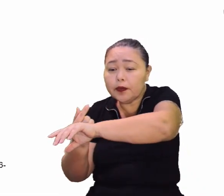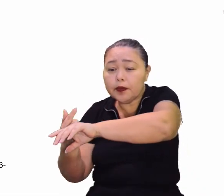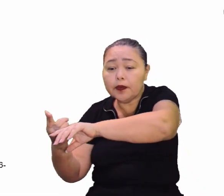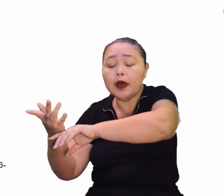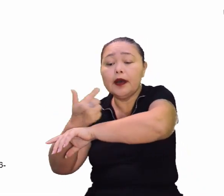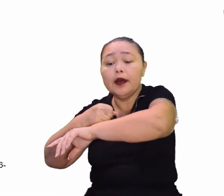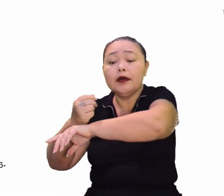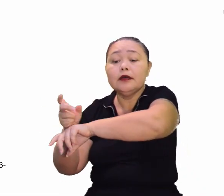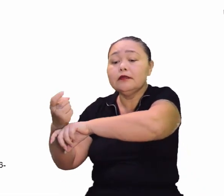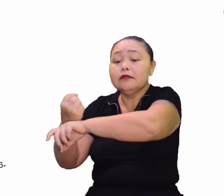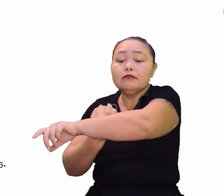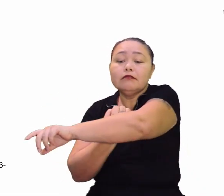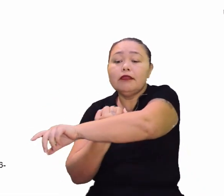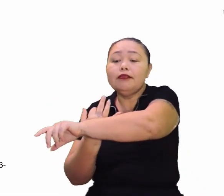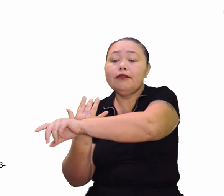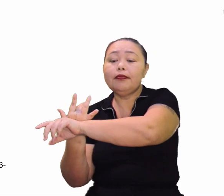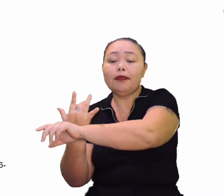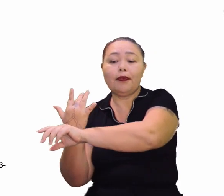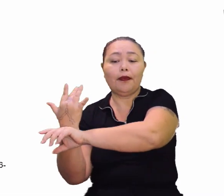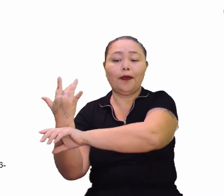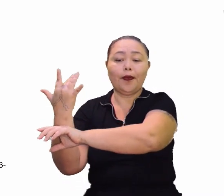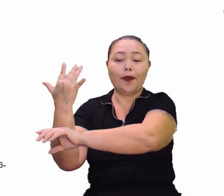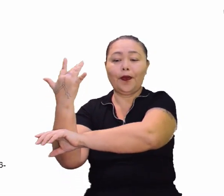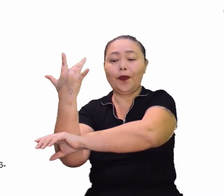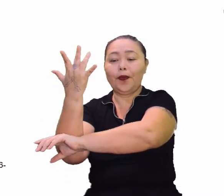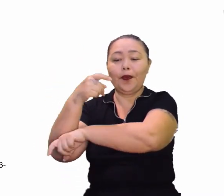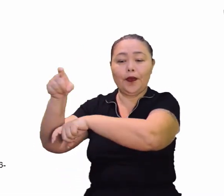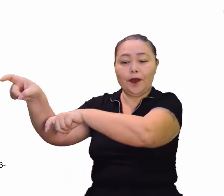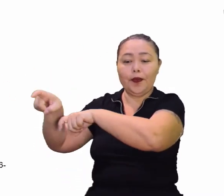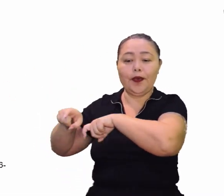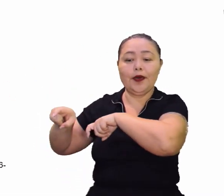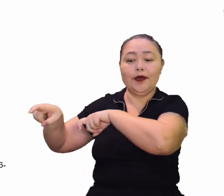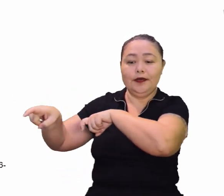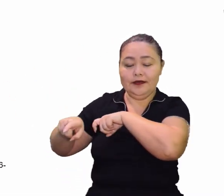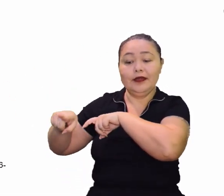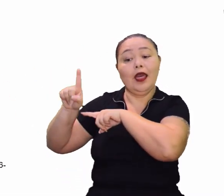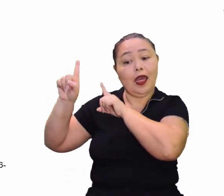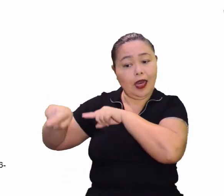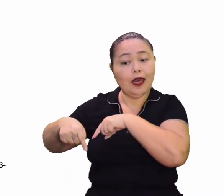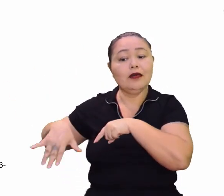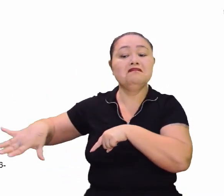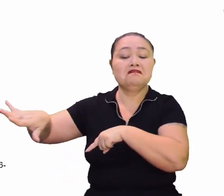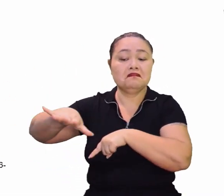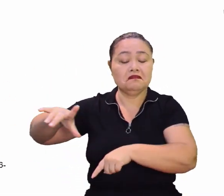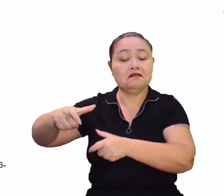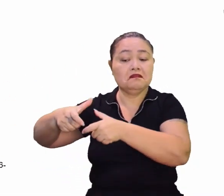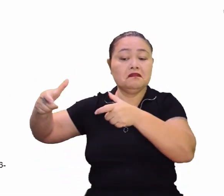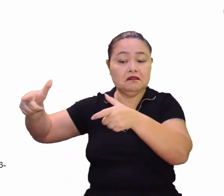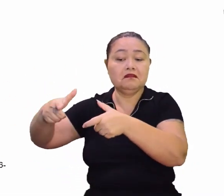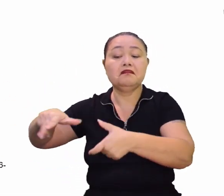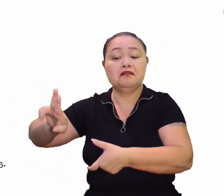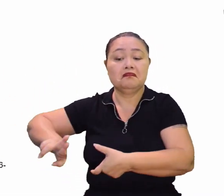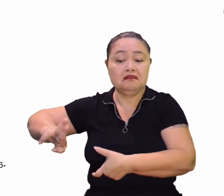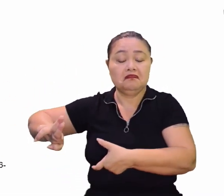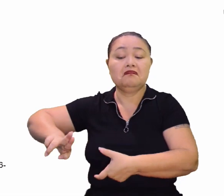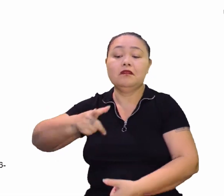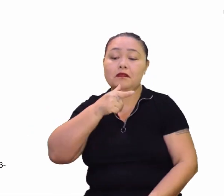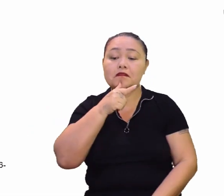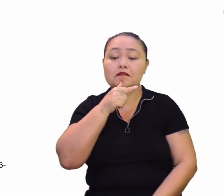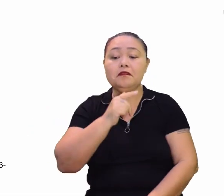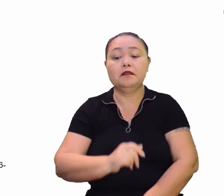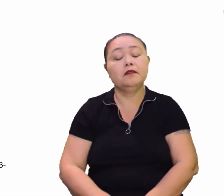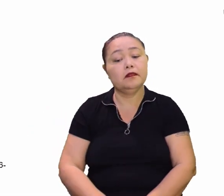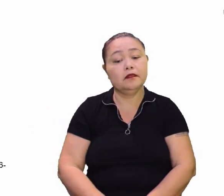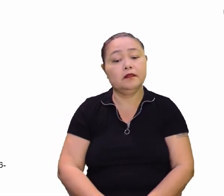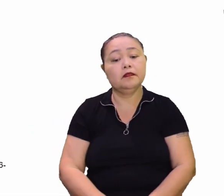mais água aí, desperdício mais água nos cultivos, entendeu? Por isso que é o setor que exige muito consumo de água aí para a sua